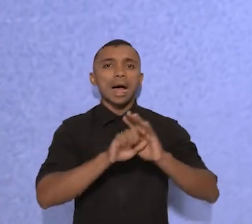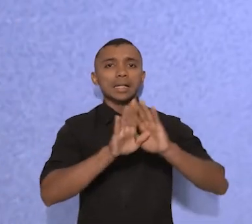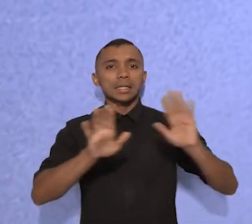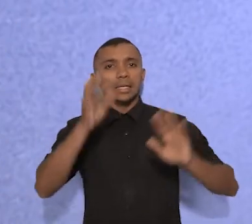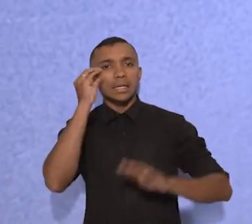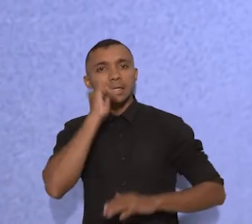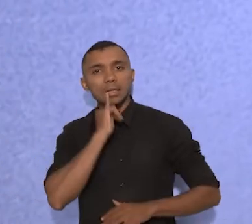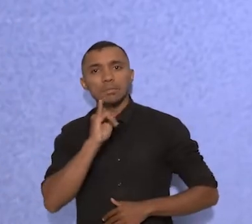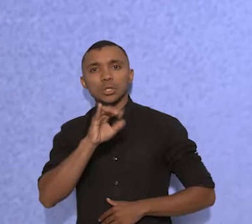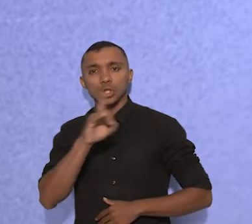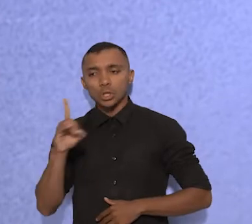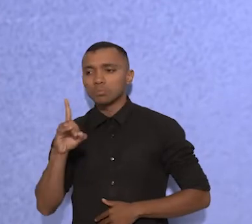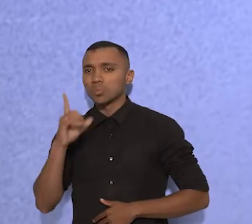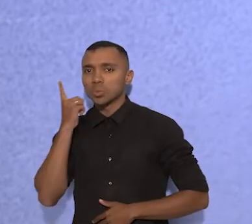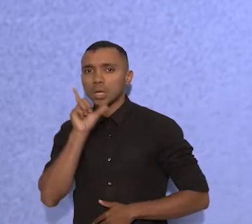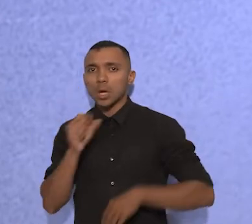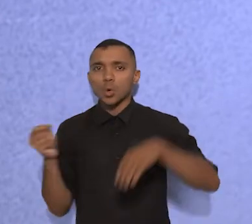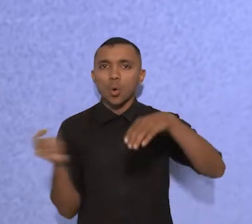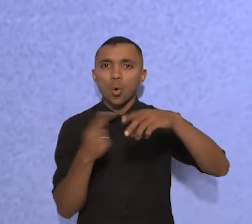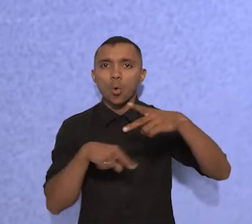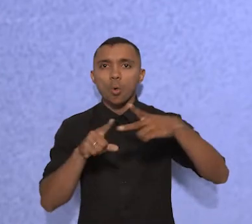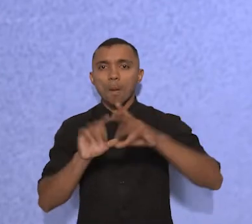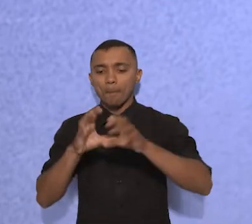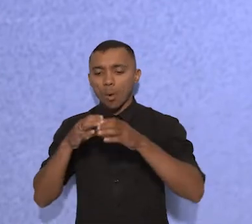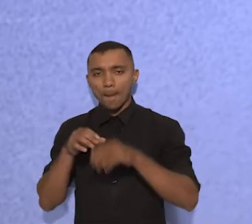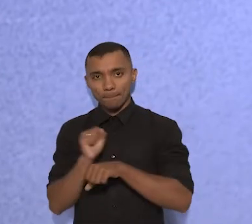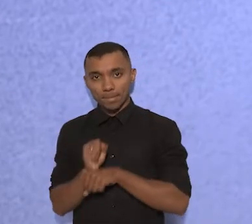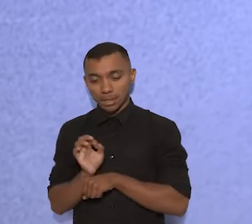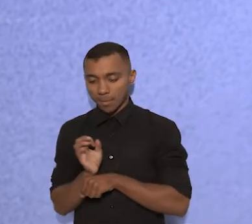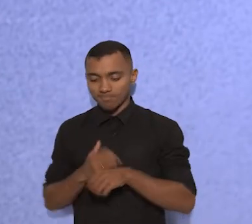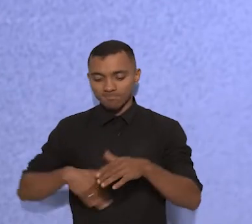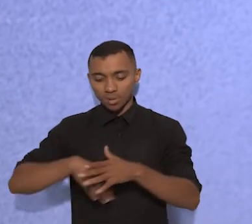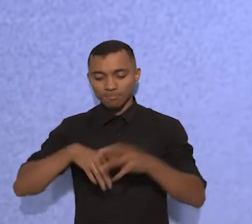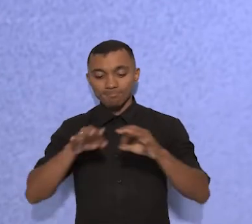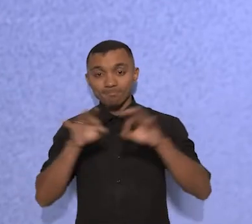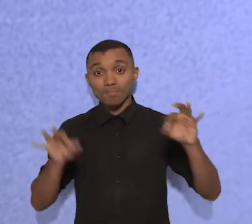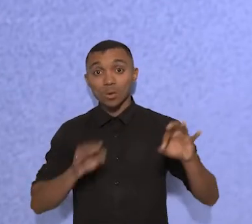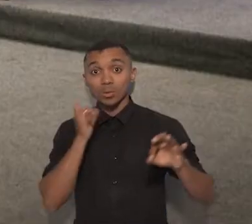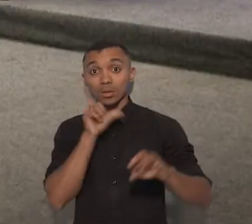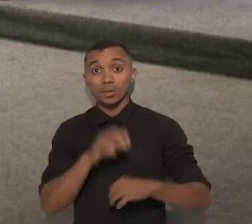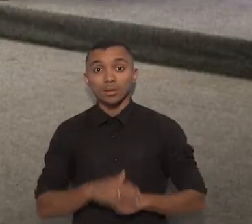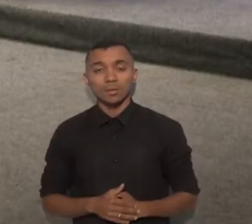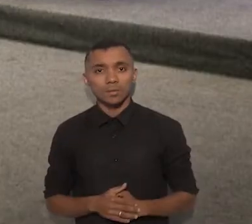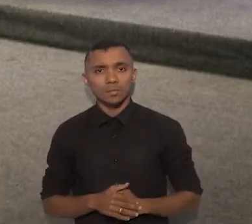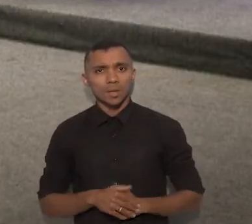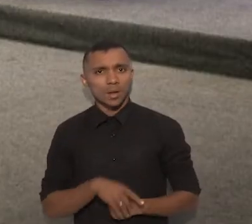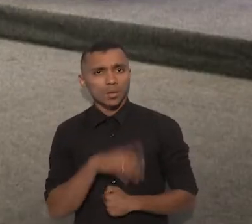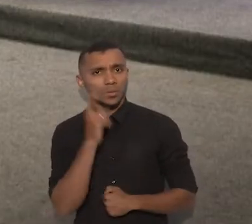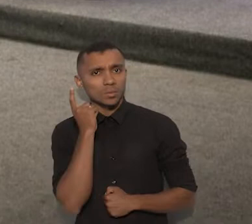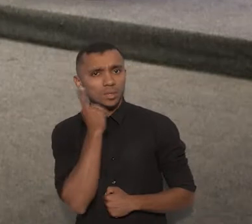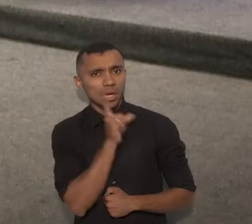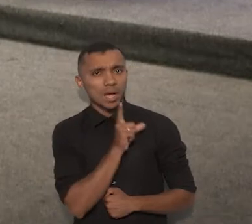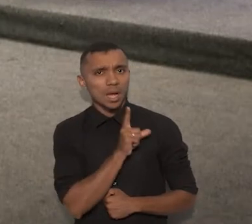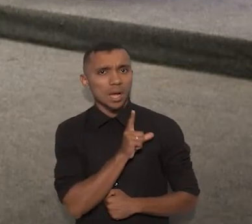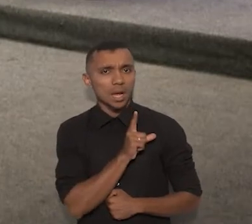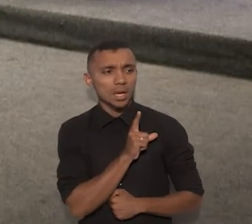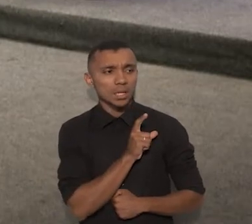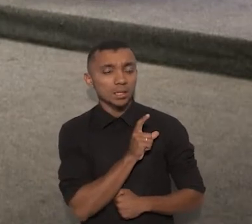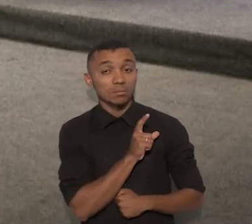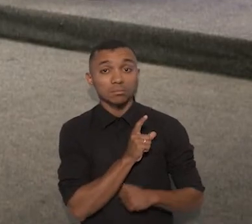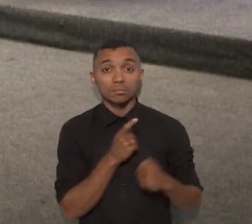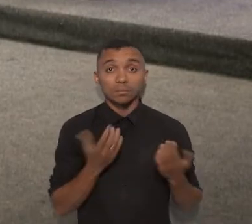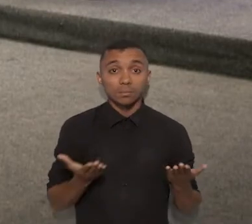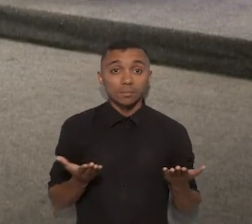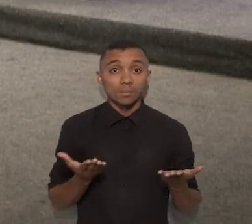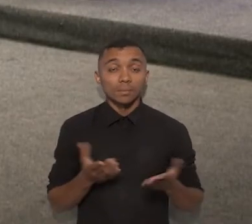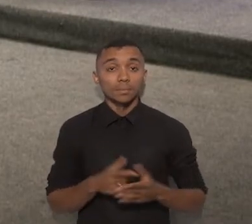direita, fazia gol de falta, tudo, caindo mais pela direita. E será que ele vai ter pique para aguentar fazer o que o próximo Pikachu não vai fazer? Ninguém